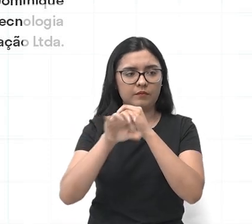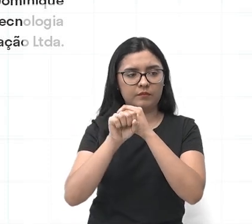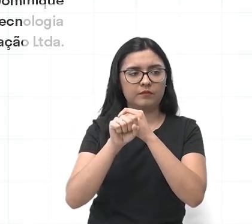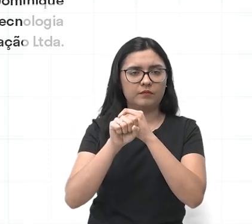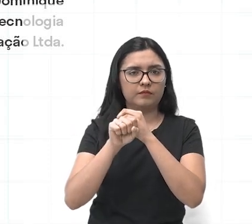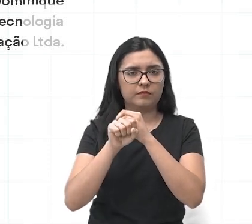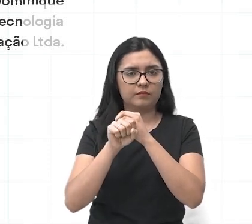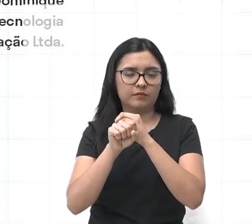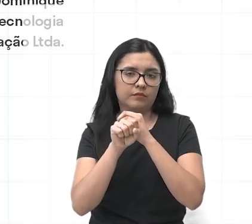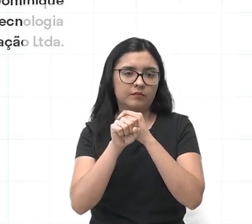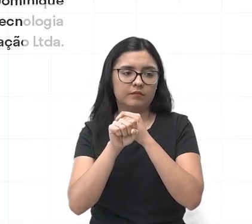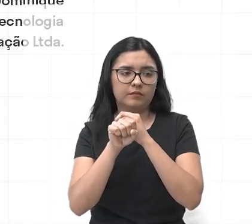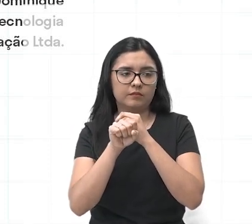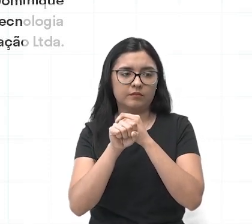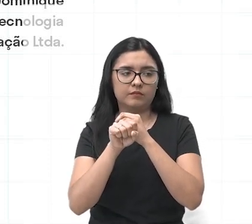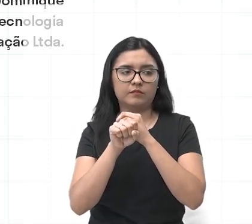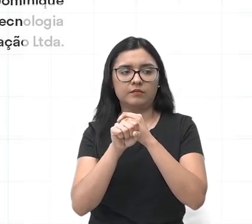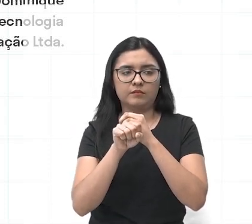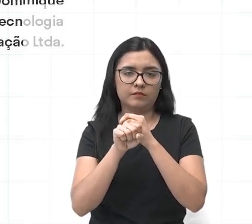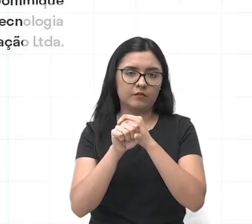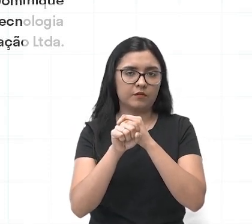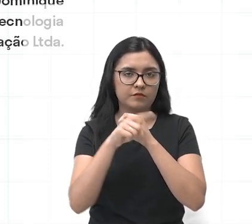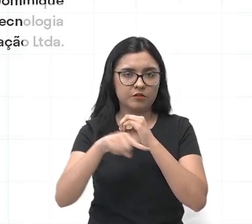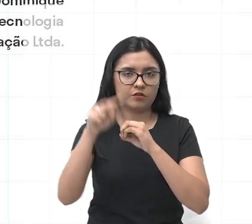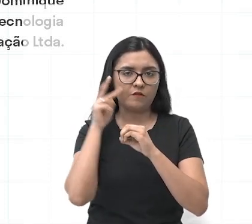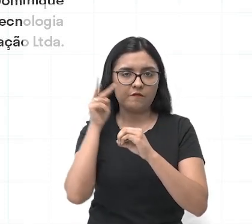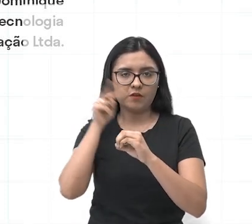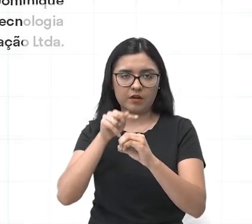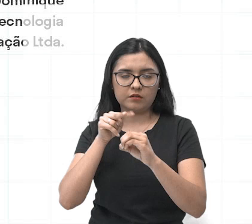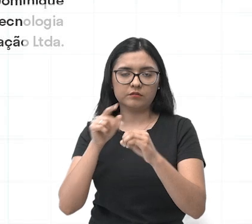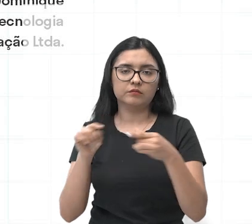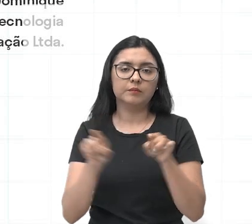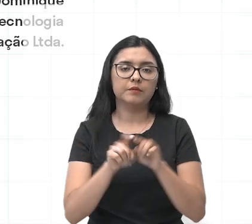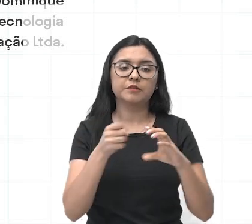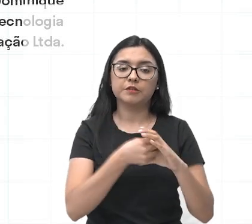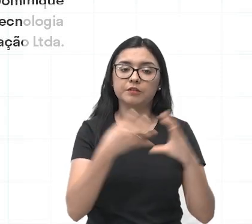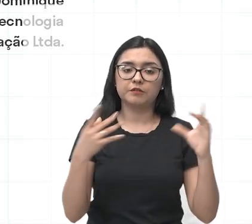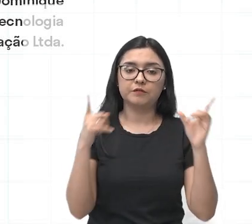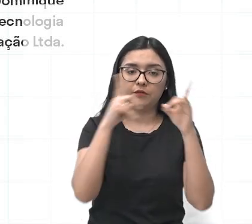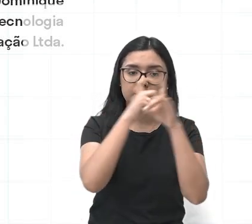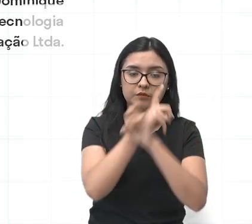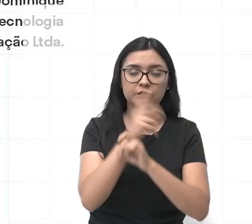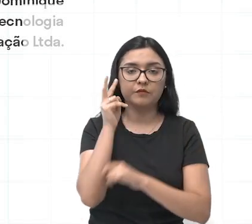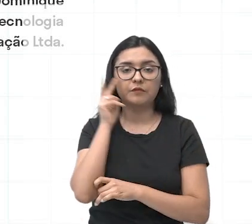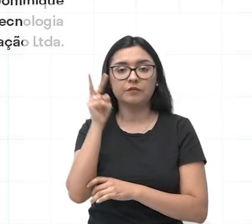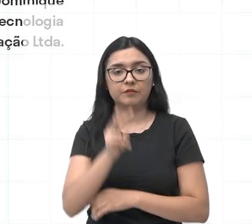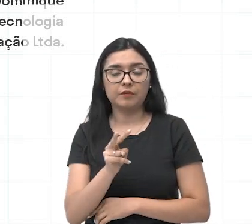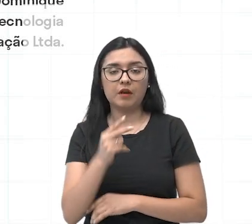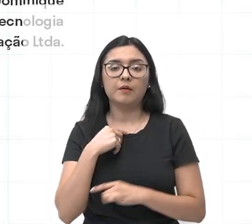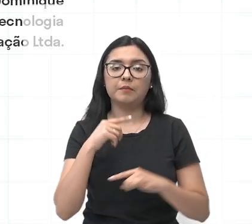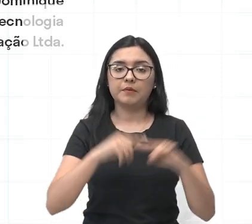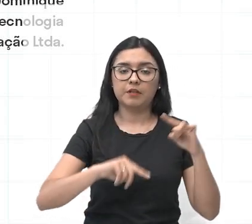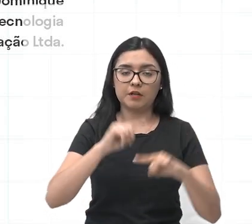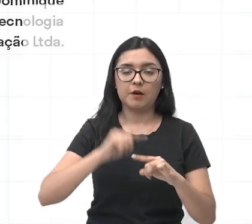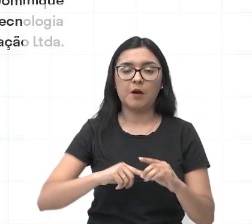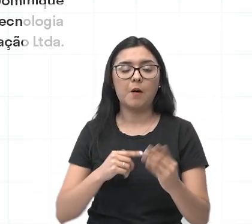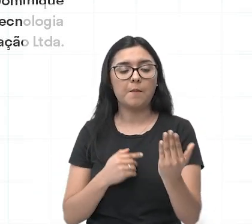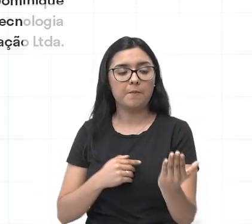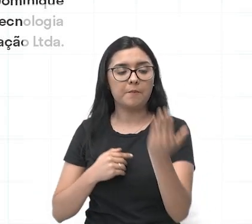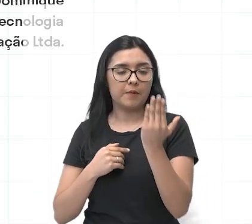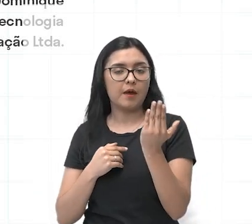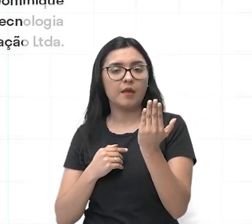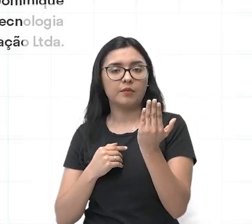no objeto que você está observando. As características são dificuldade de enxergar objetos